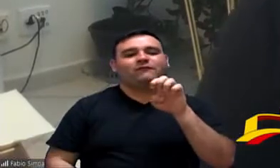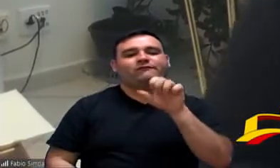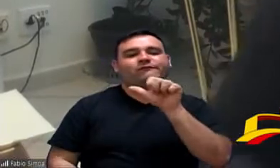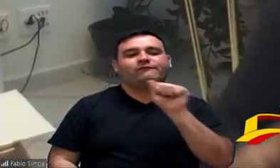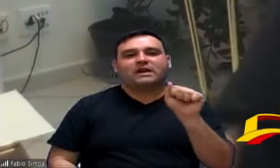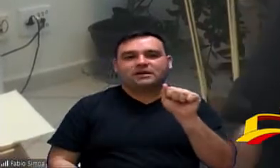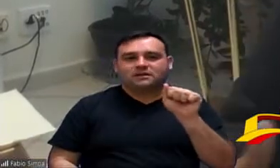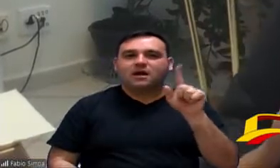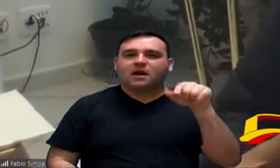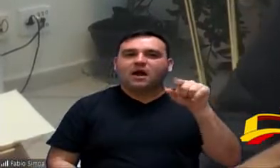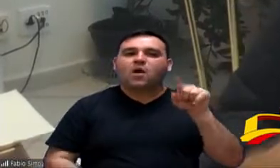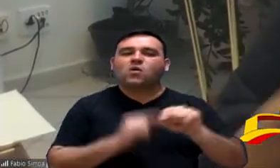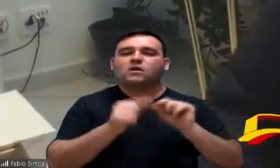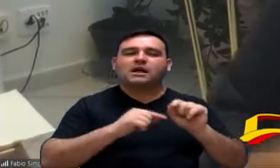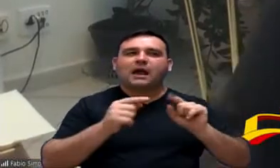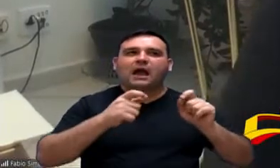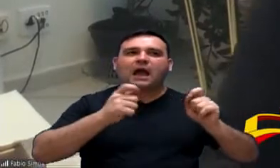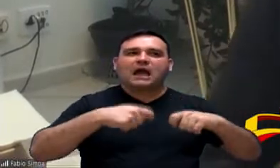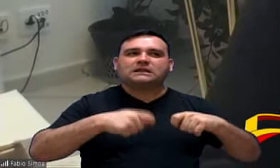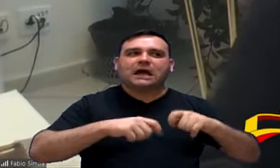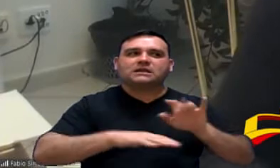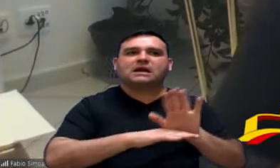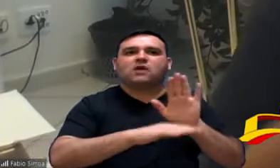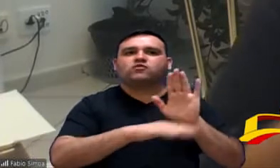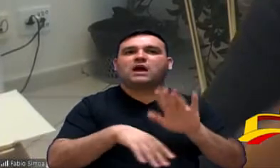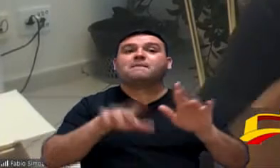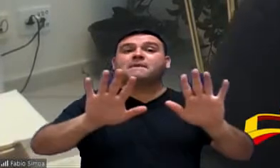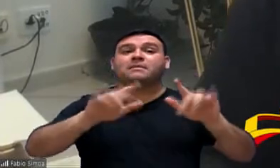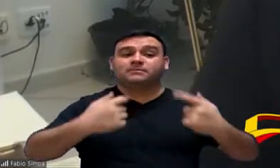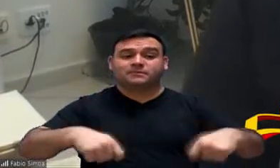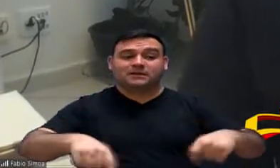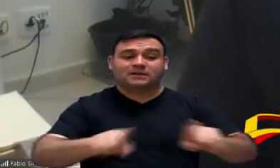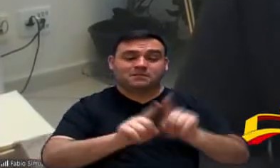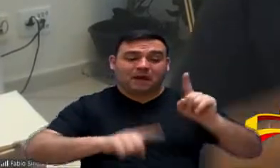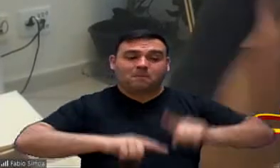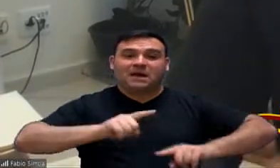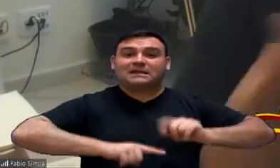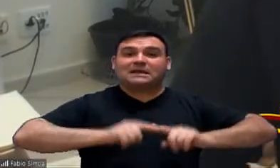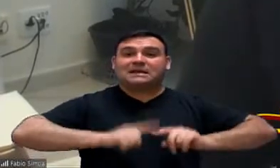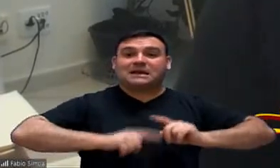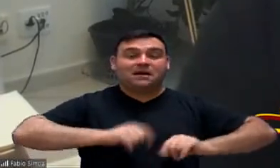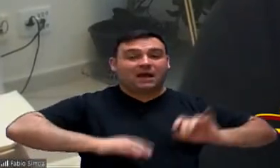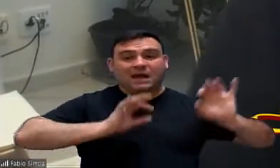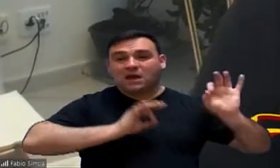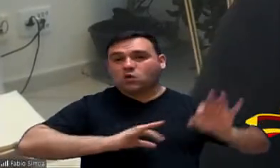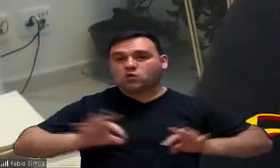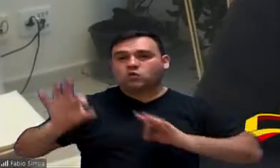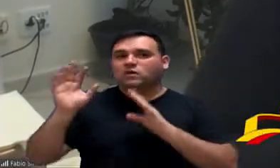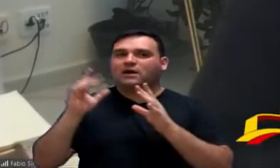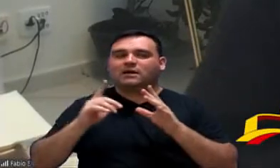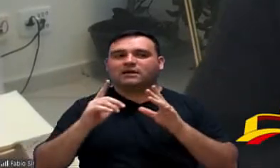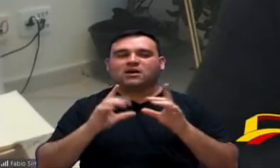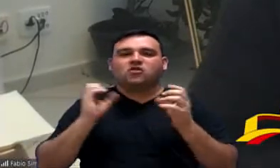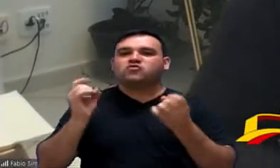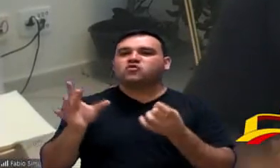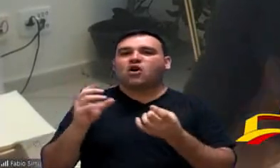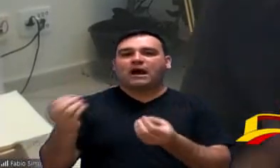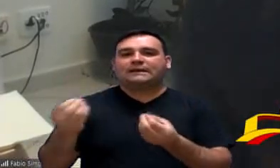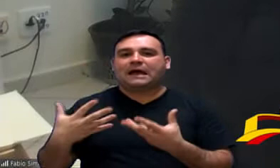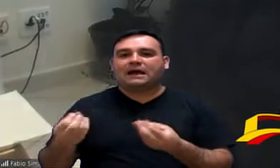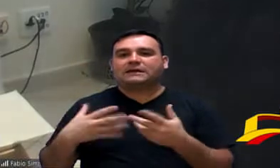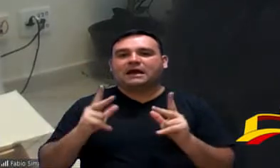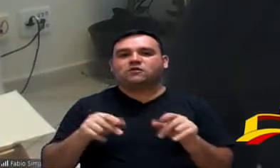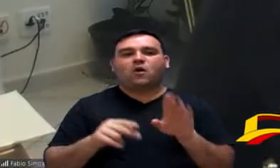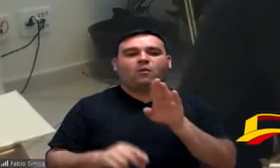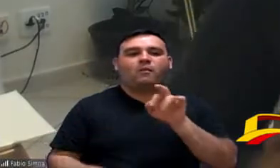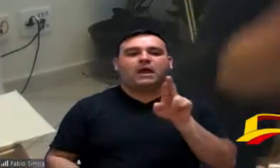é um dispositivo que possa ajudar, só que a gente precisa ter esse material constantemente, não só em doações, como as doações do